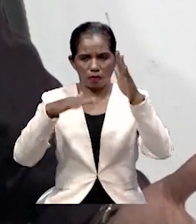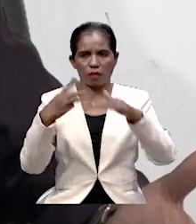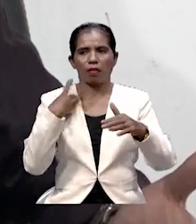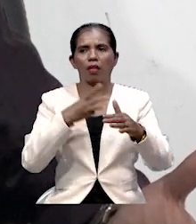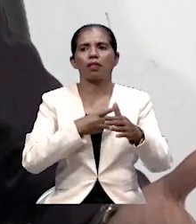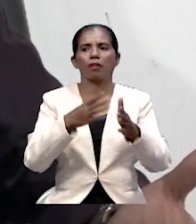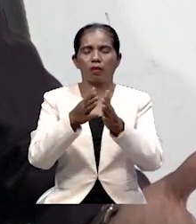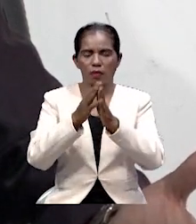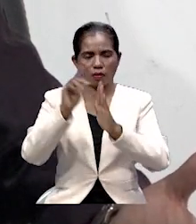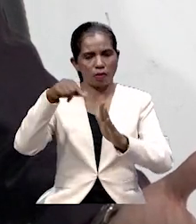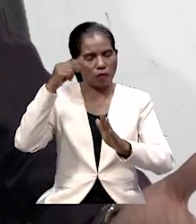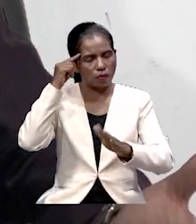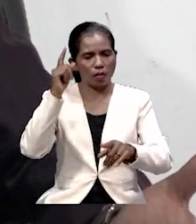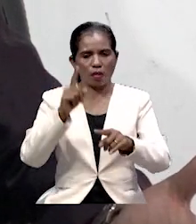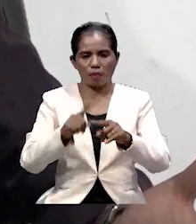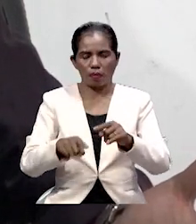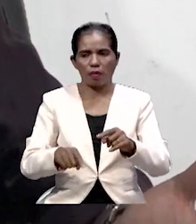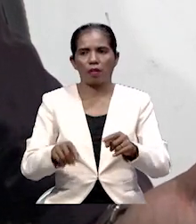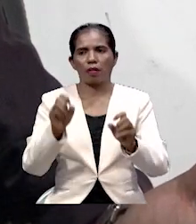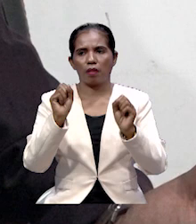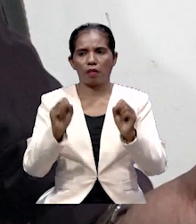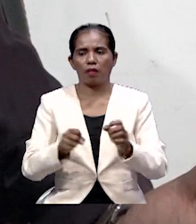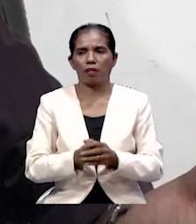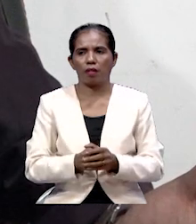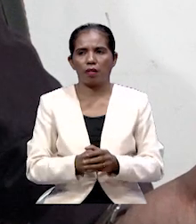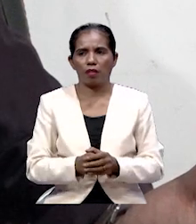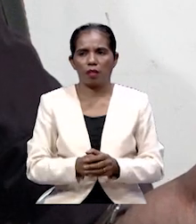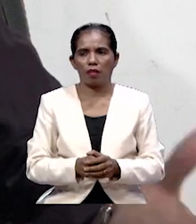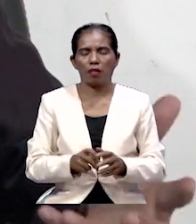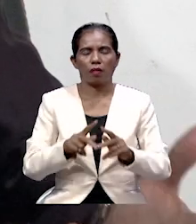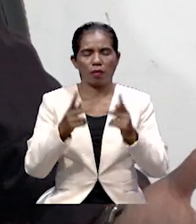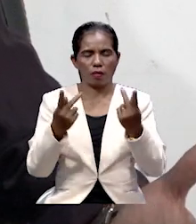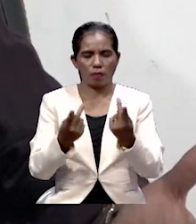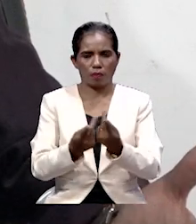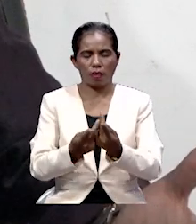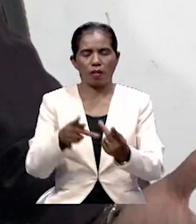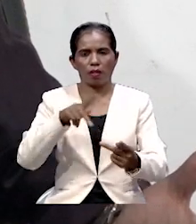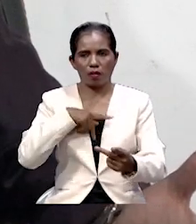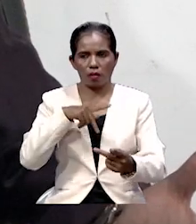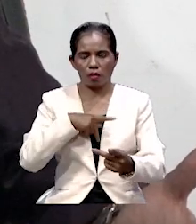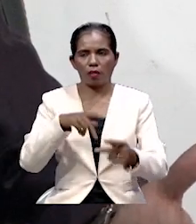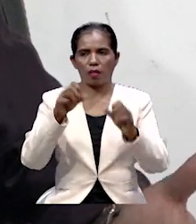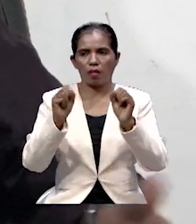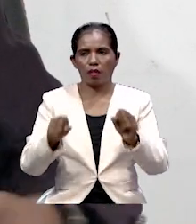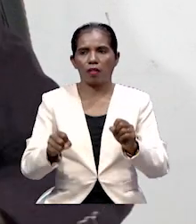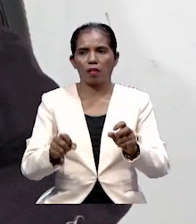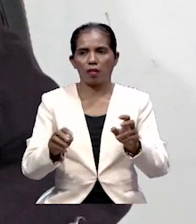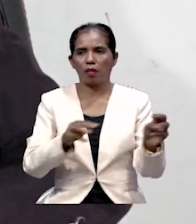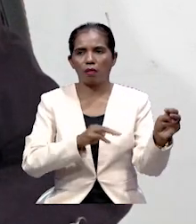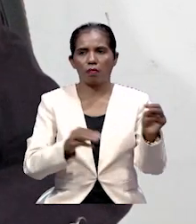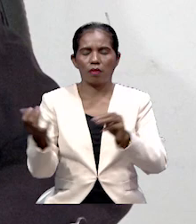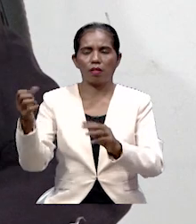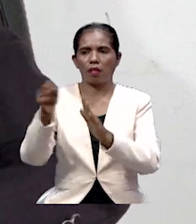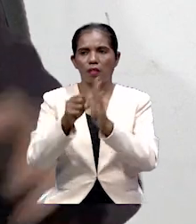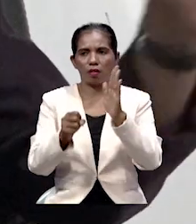huso para governo la vela abusa no estraga de mais mentalidade empresaria sem minha. No briga, a empresaria sira tem muda onde ser no estatuto